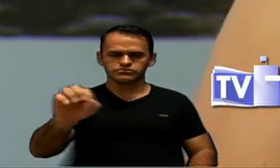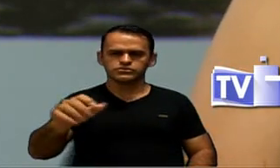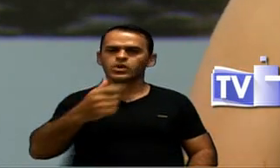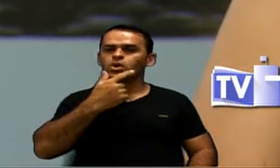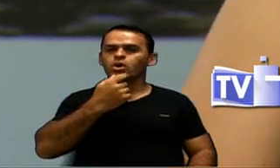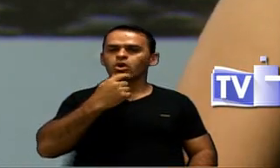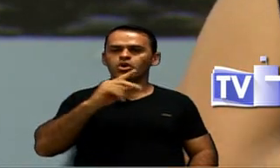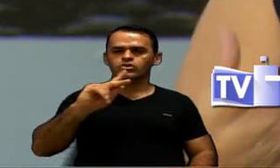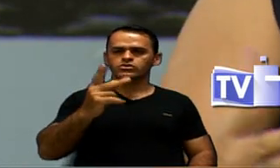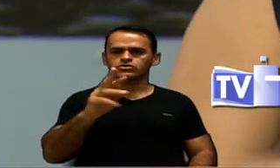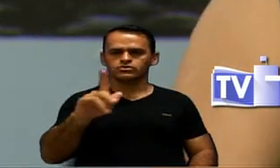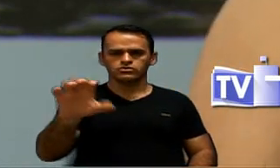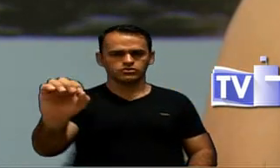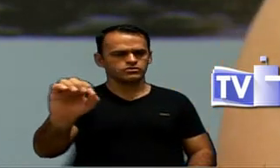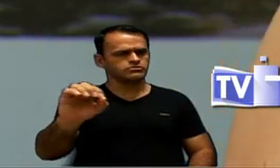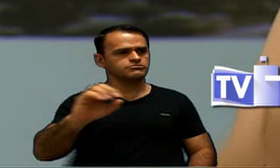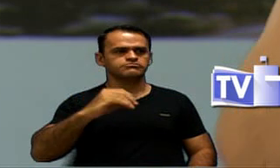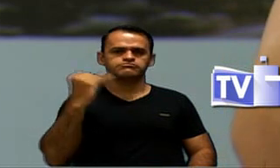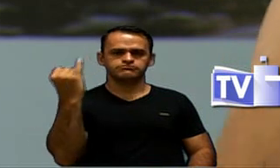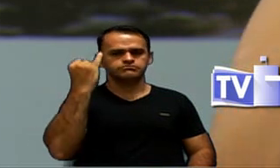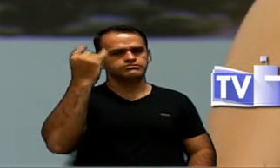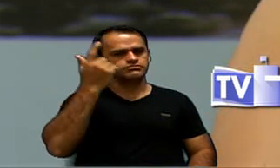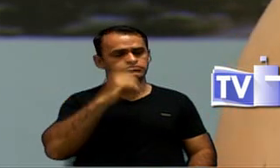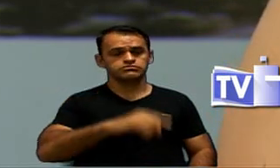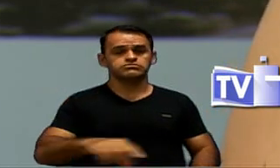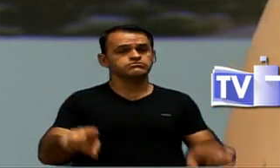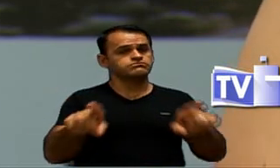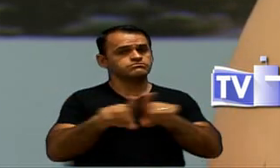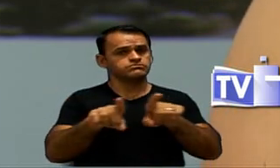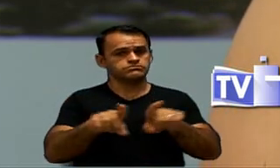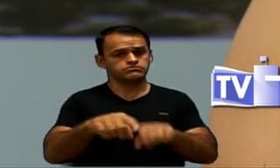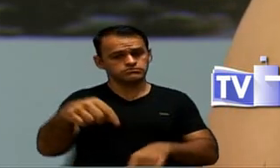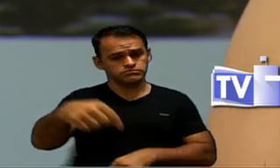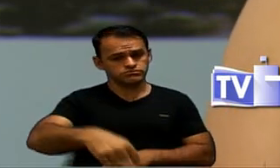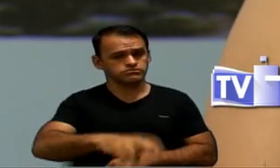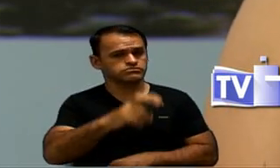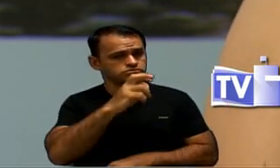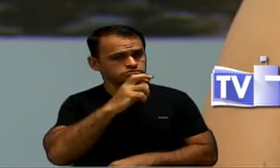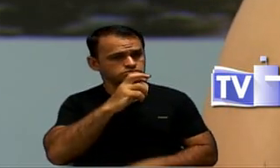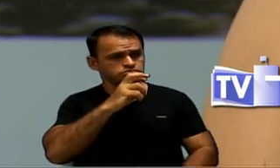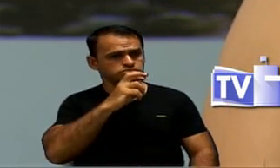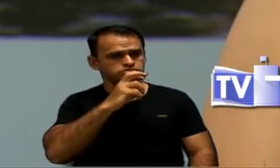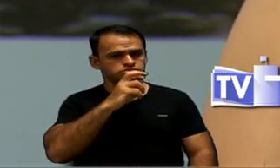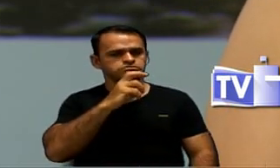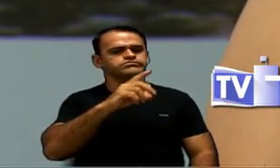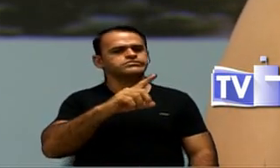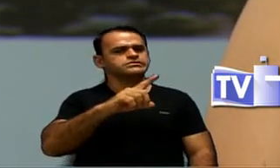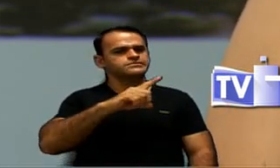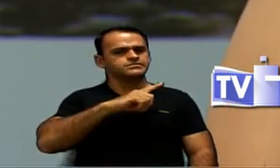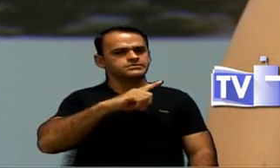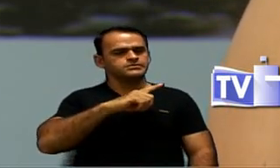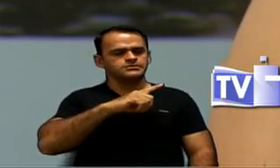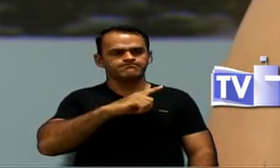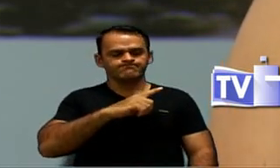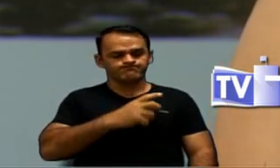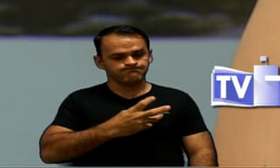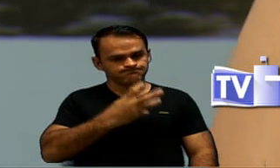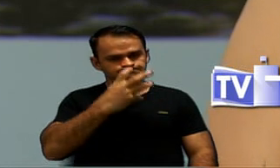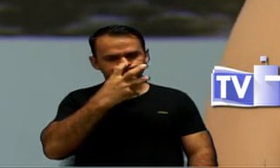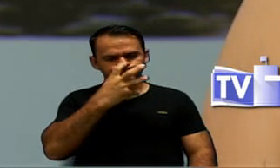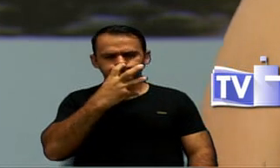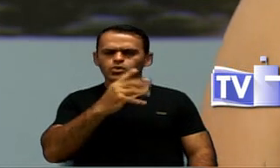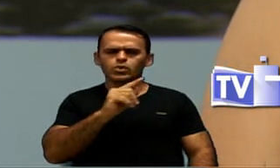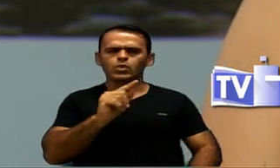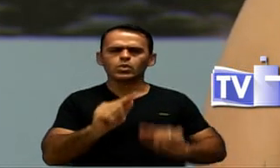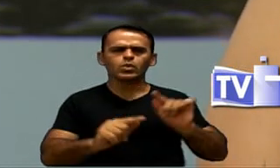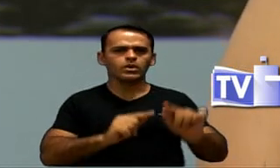Hugo. Foi muito importante. Também nós temos em Sorocaba uma coisa que eu admiro muito, que é